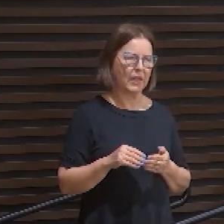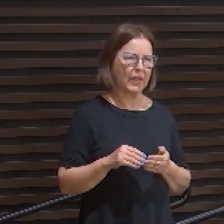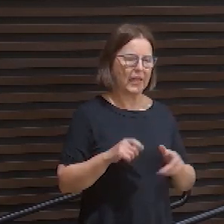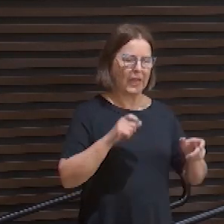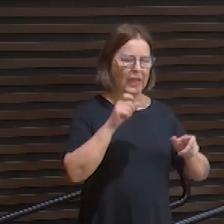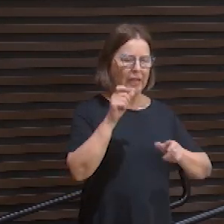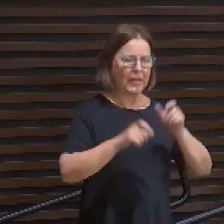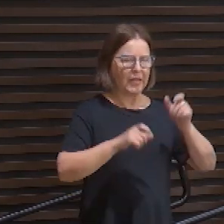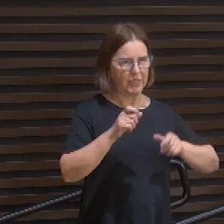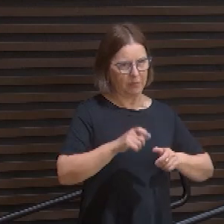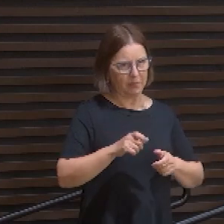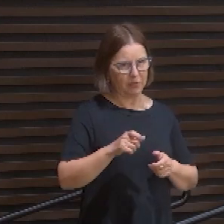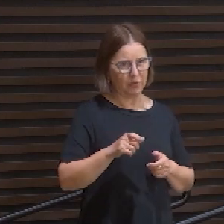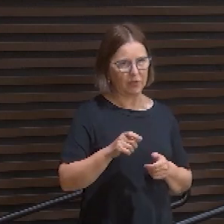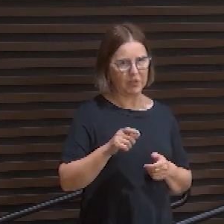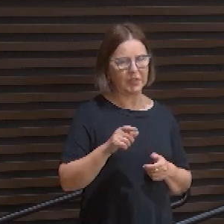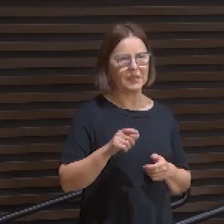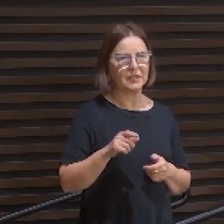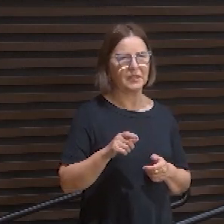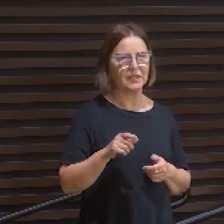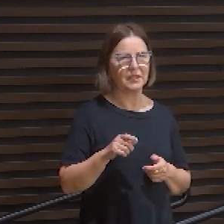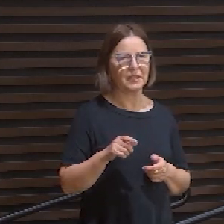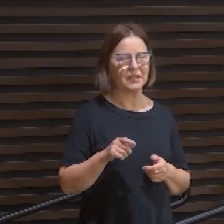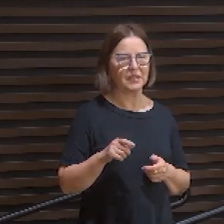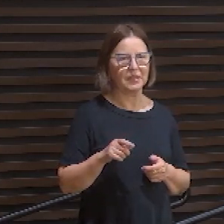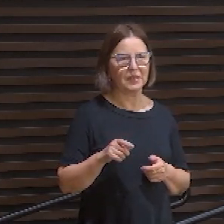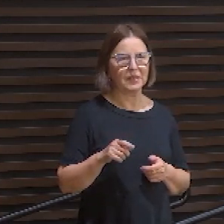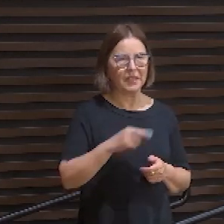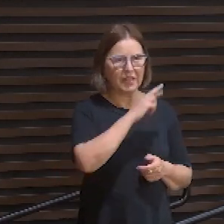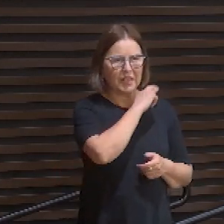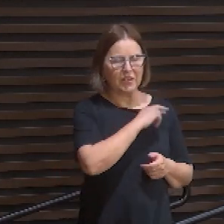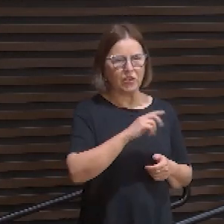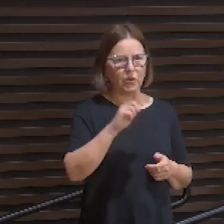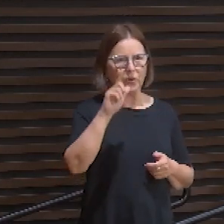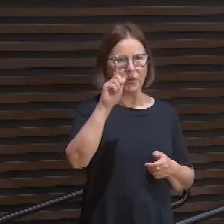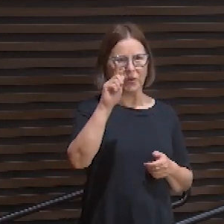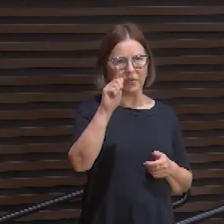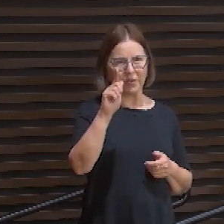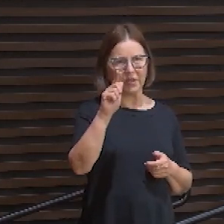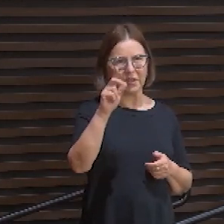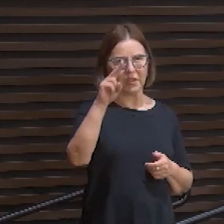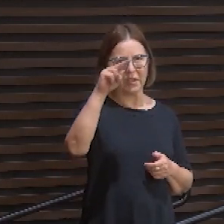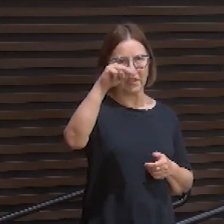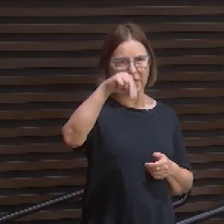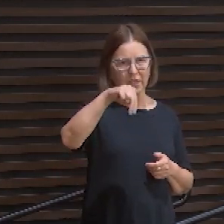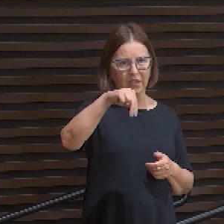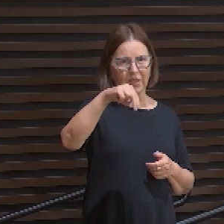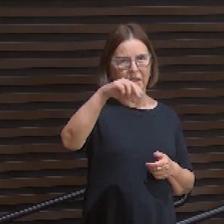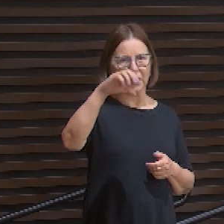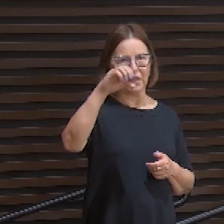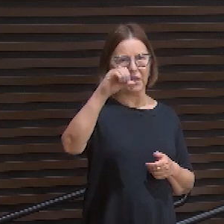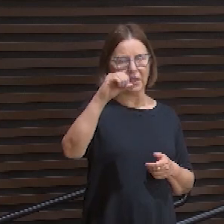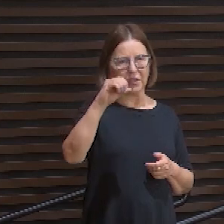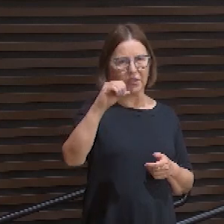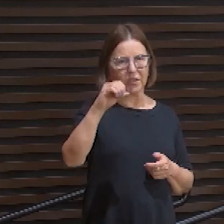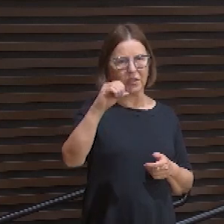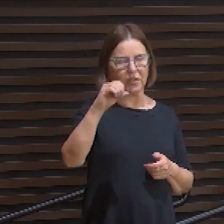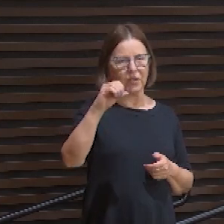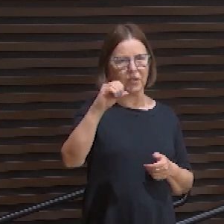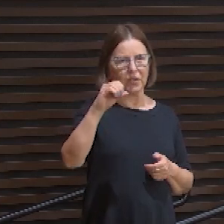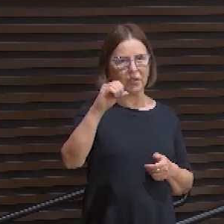O gnosticismo lá incipiente do primeiro século, e depois